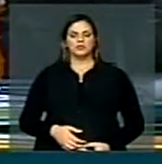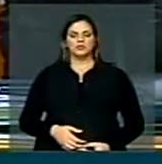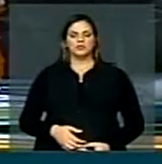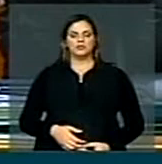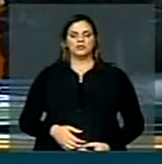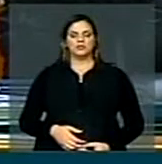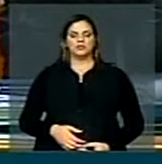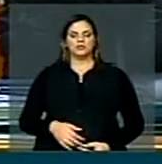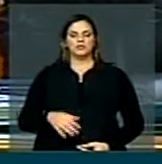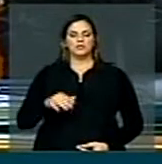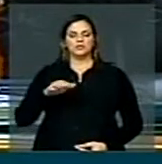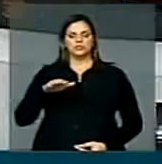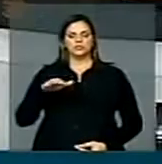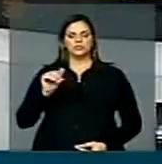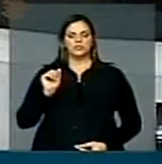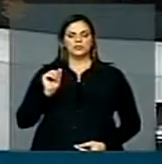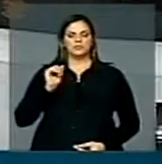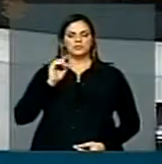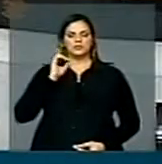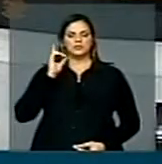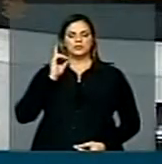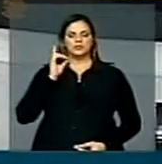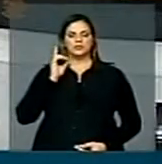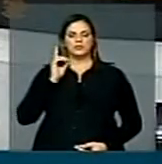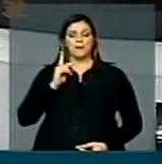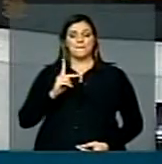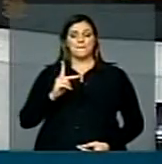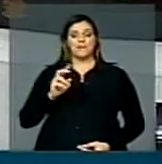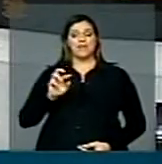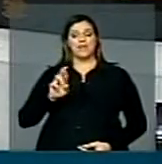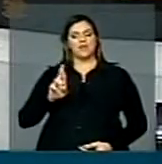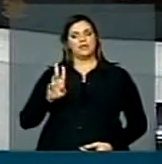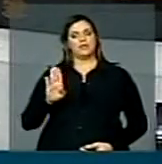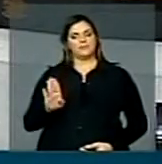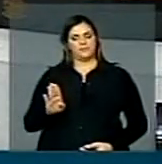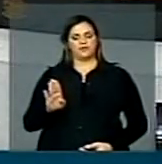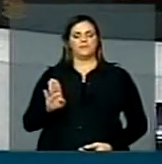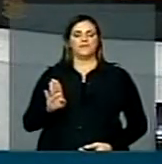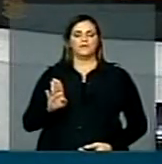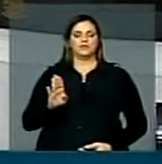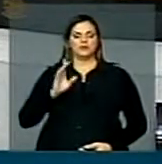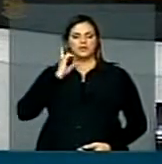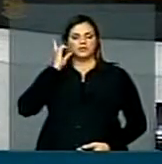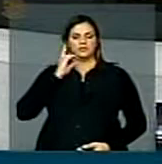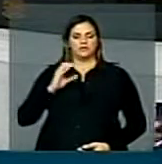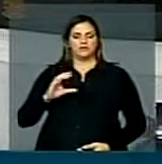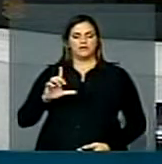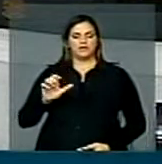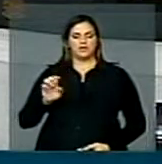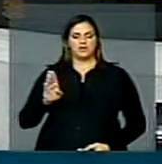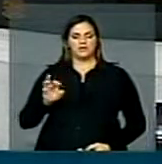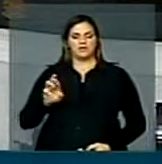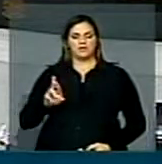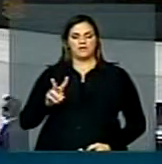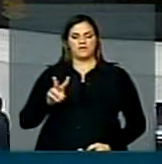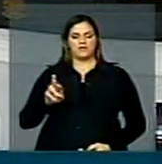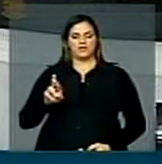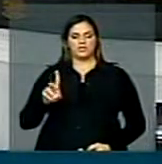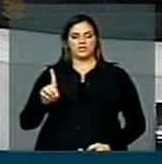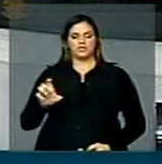Próximo orador inscrito para fazer comunicação, liderança, pelo PRB, deputado Kleber Verde,